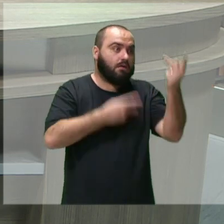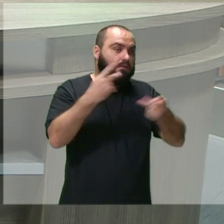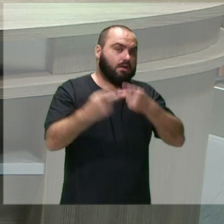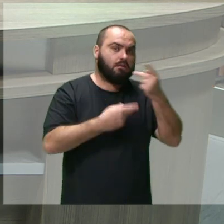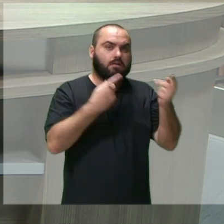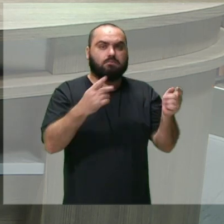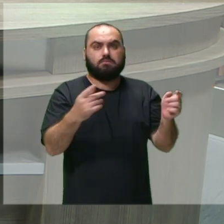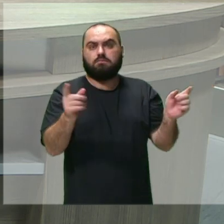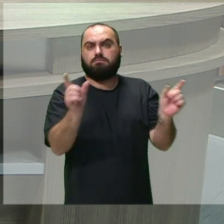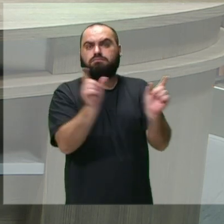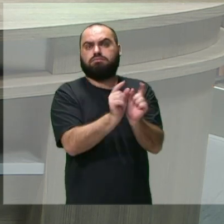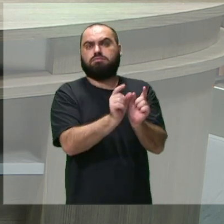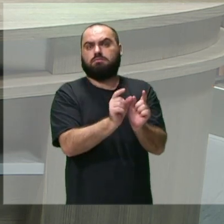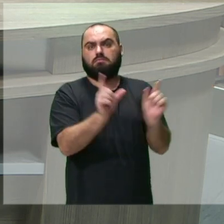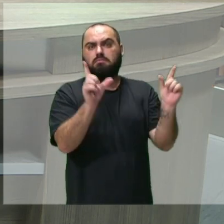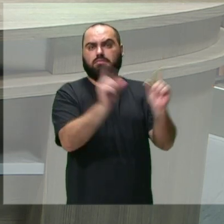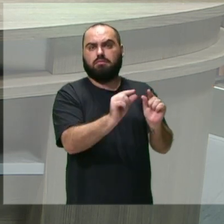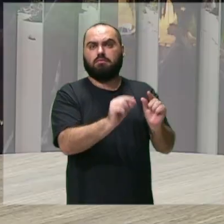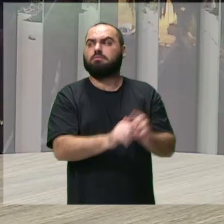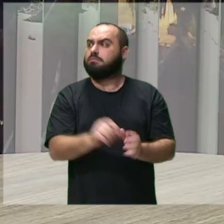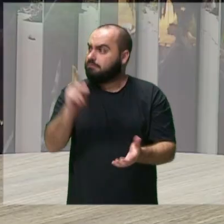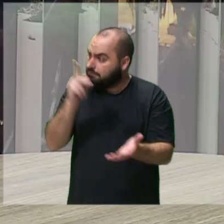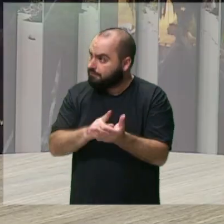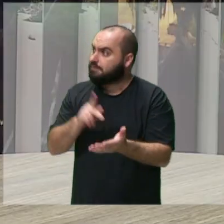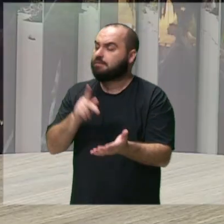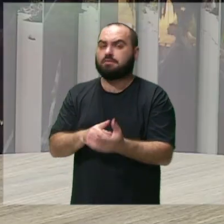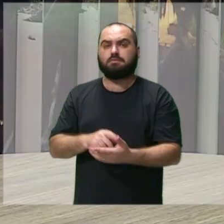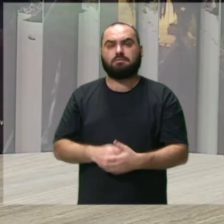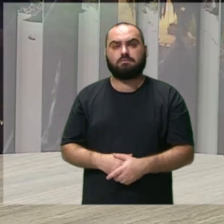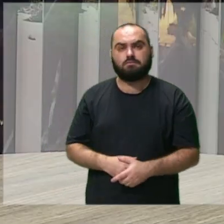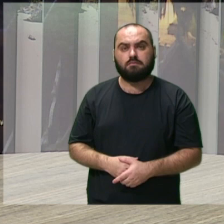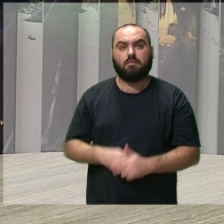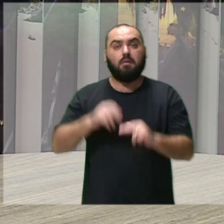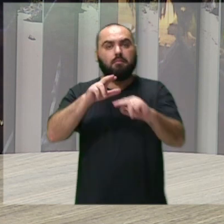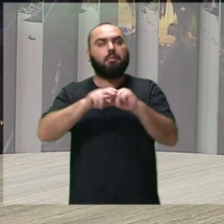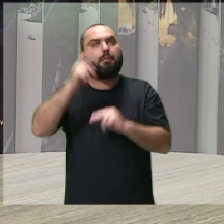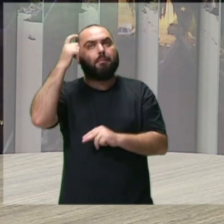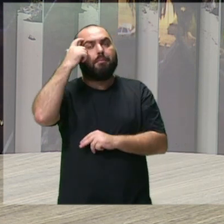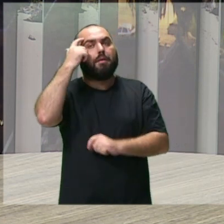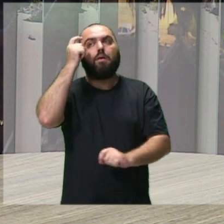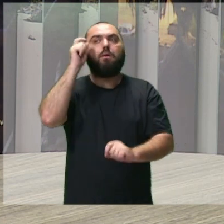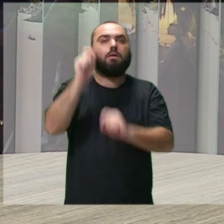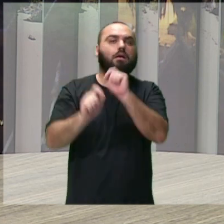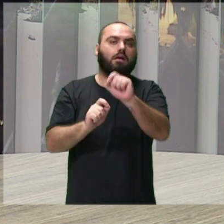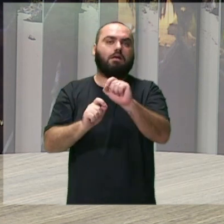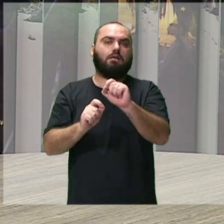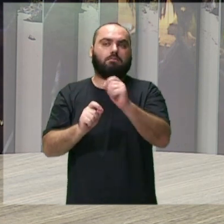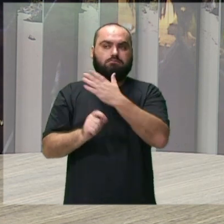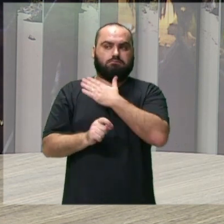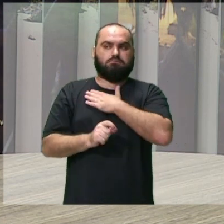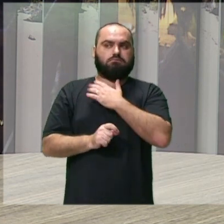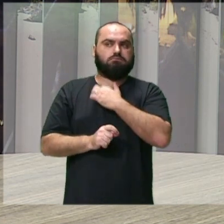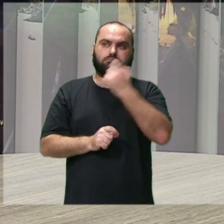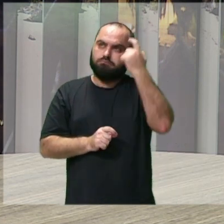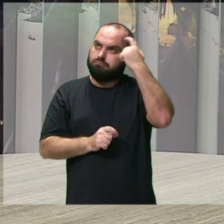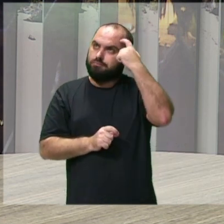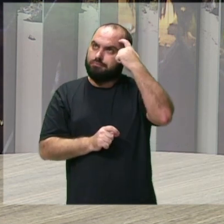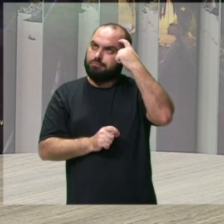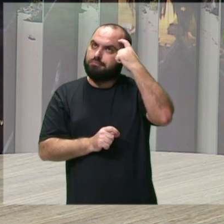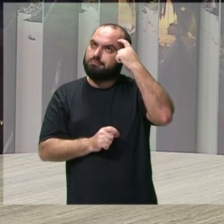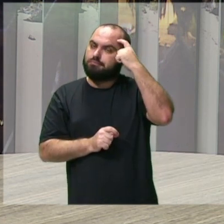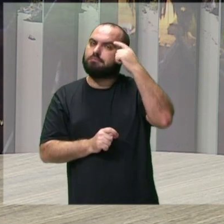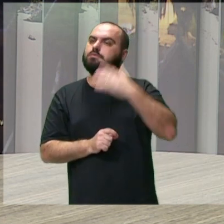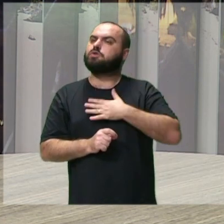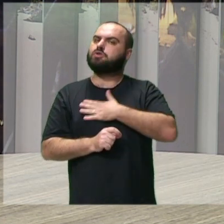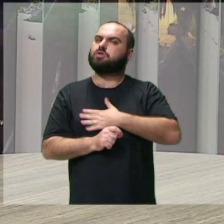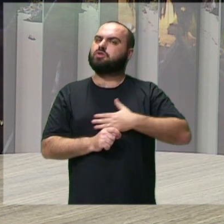falar ao celular, né? Por incrível que pareça, né? Então, penso que talvez seja o meu raciocínio em cima da questão da arte. Eu gosto